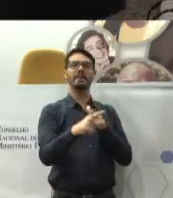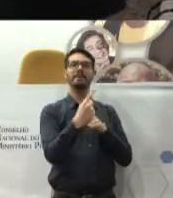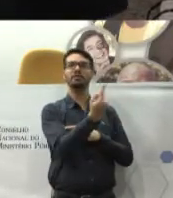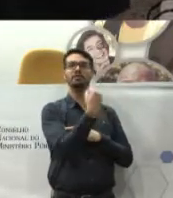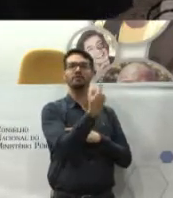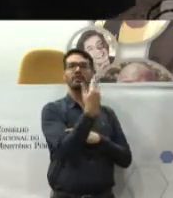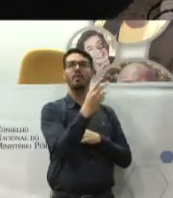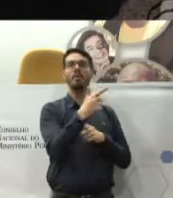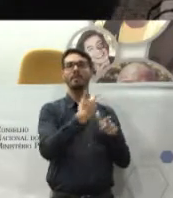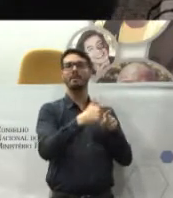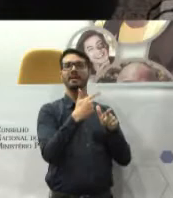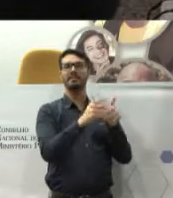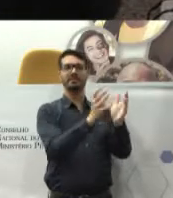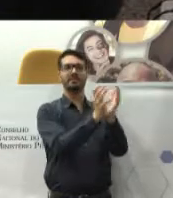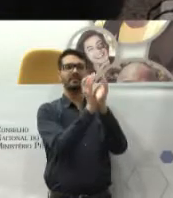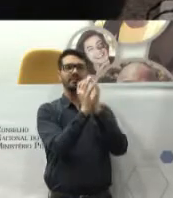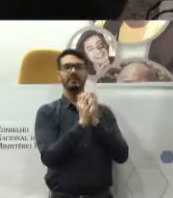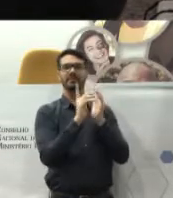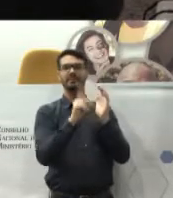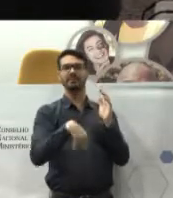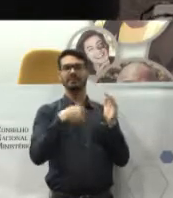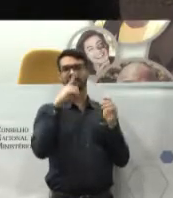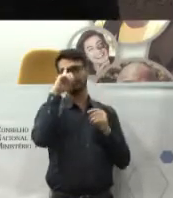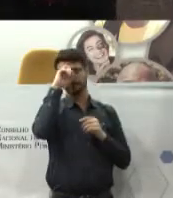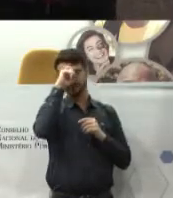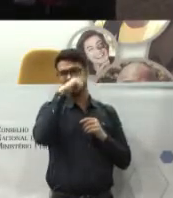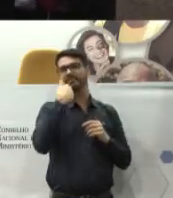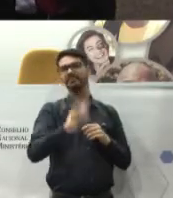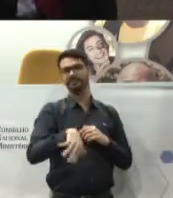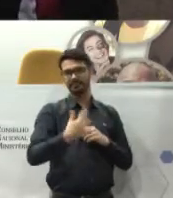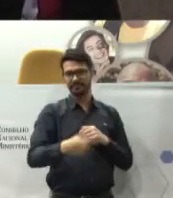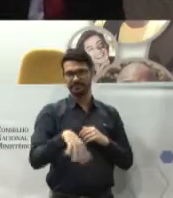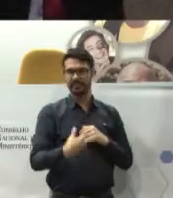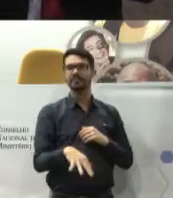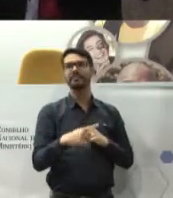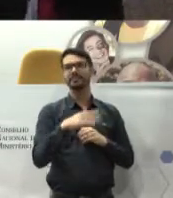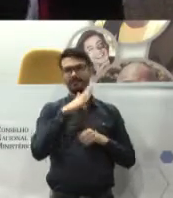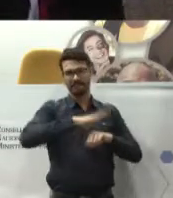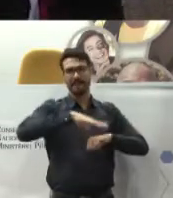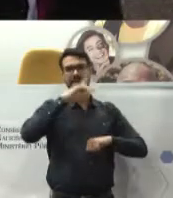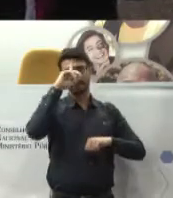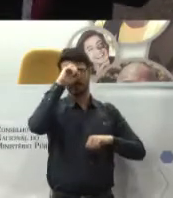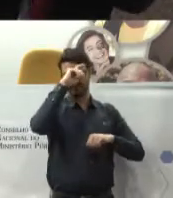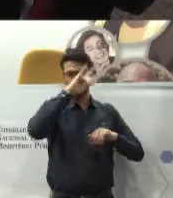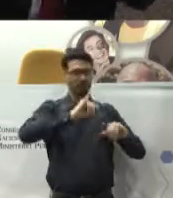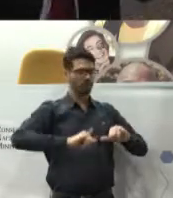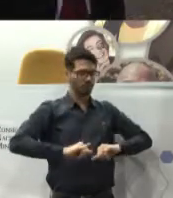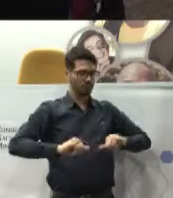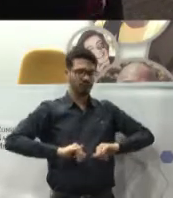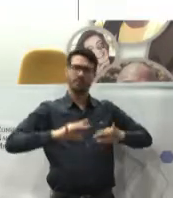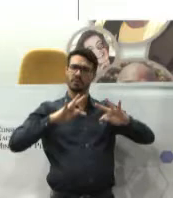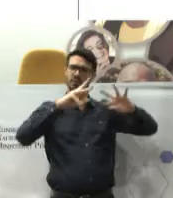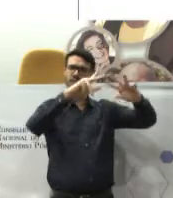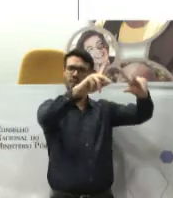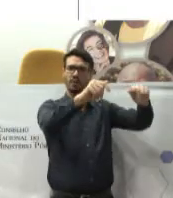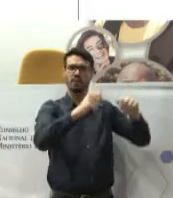coletivos, cuja solução será muito penosa em termos de custo, em termos de sofrimento para todos, inclusive para